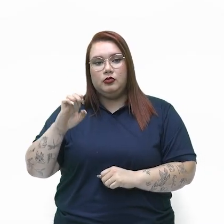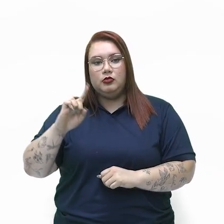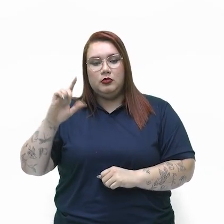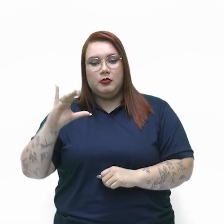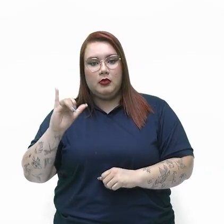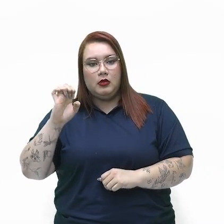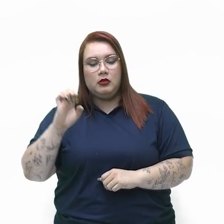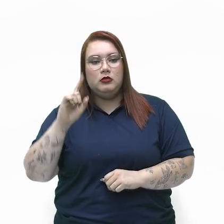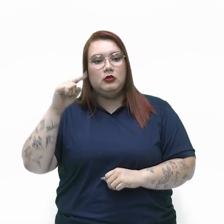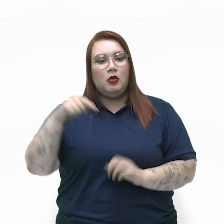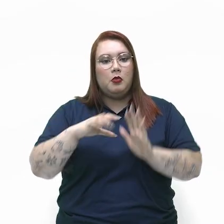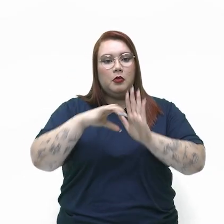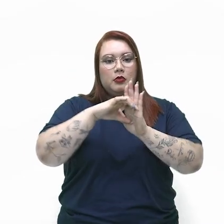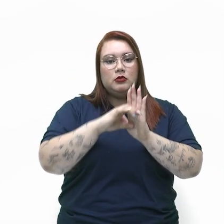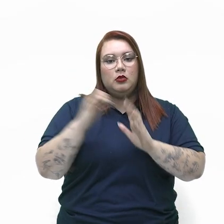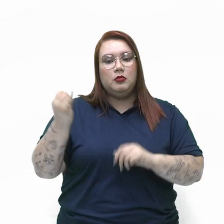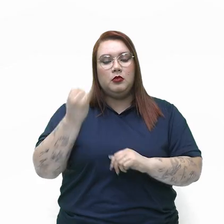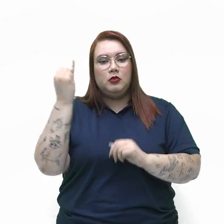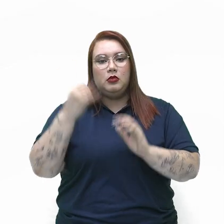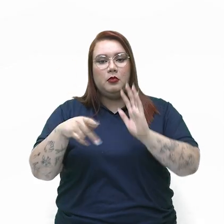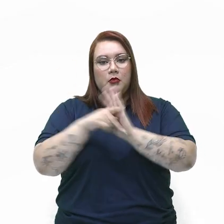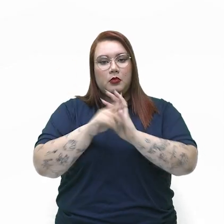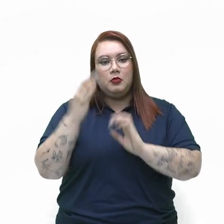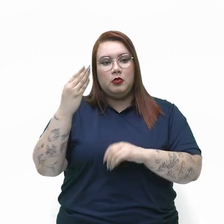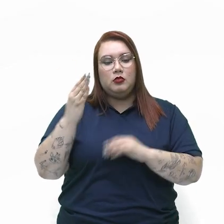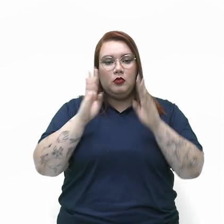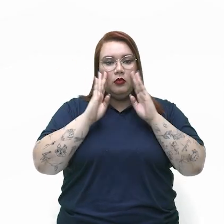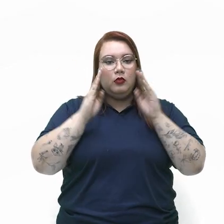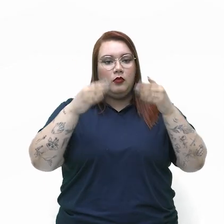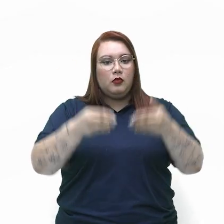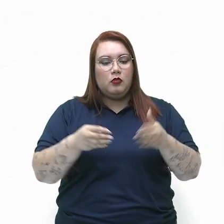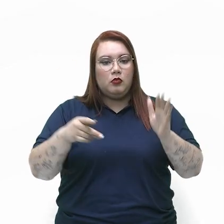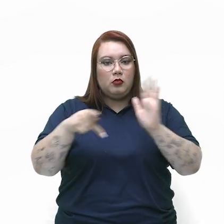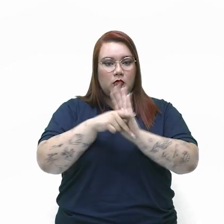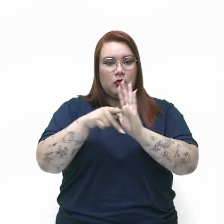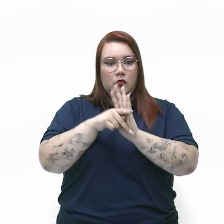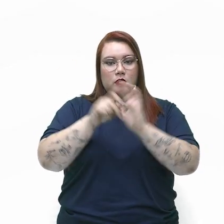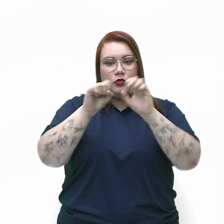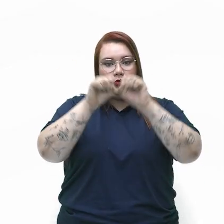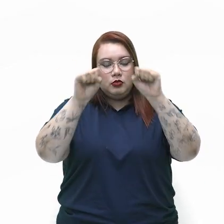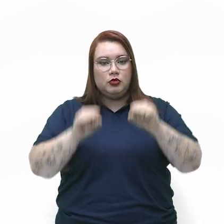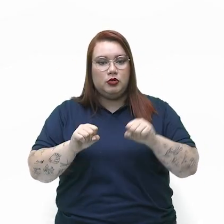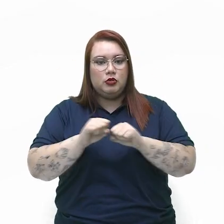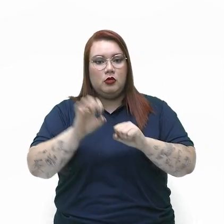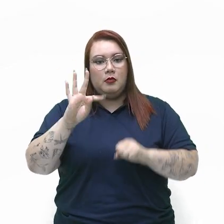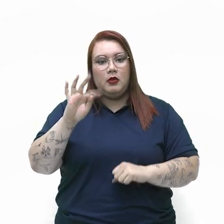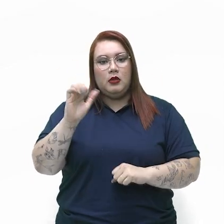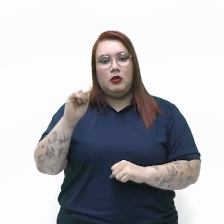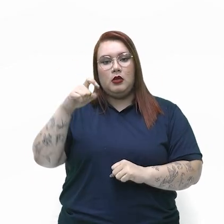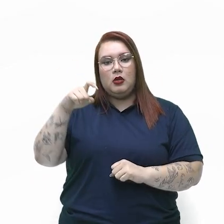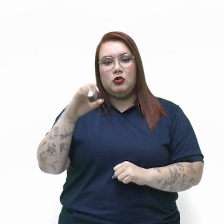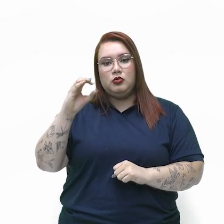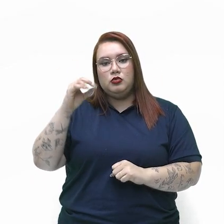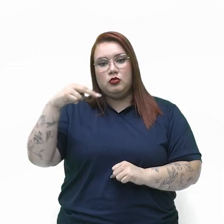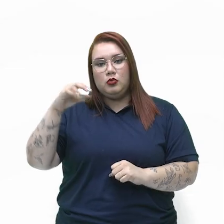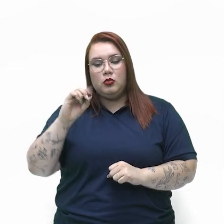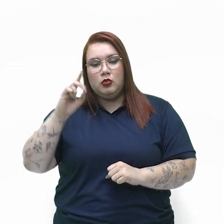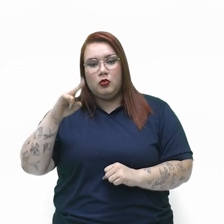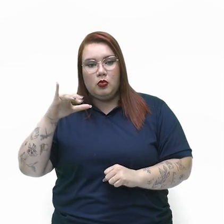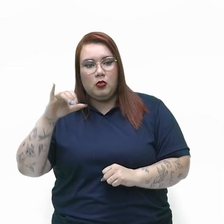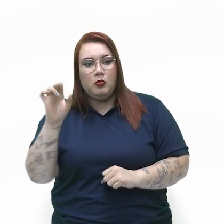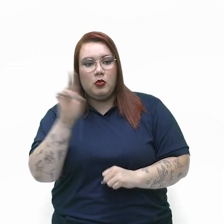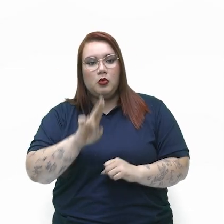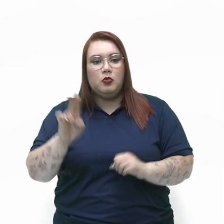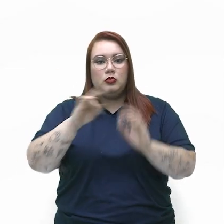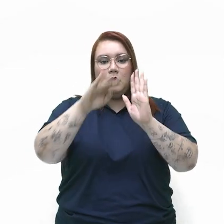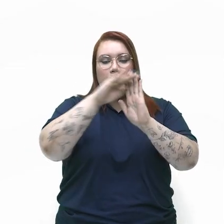conceito fundamental que designa a unidade básica do sistema taxonômico utilizado na classificação científica dos seres